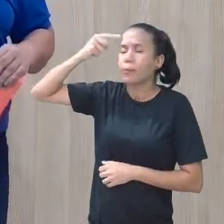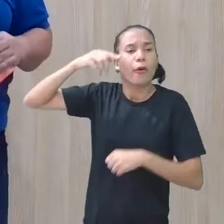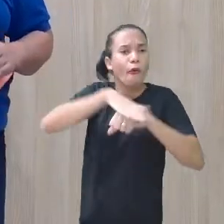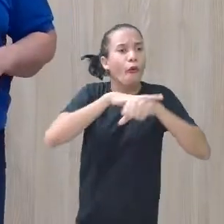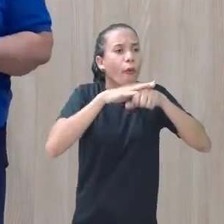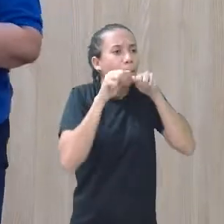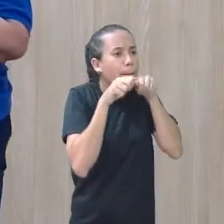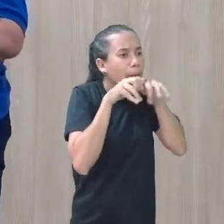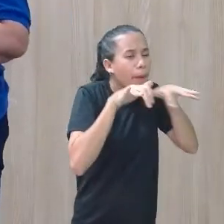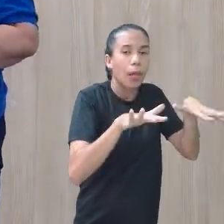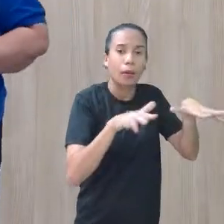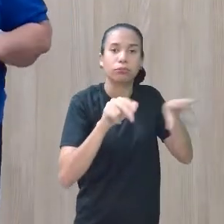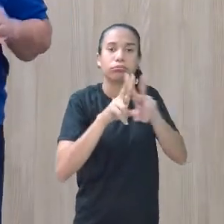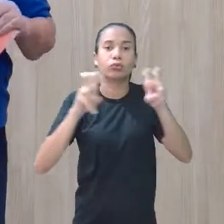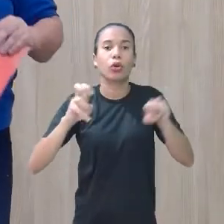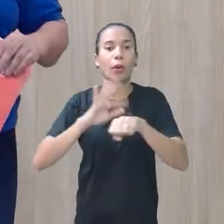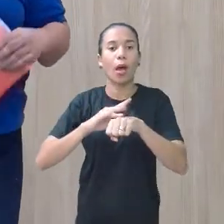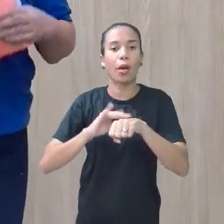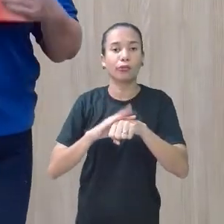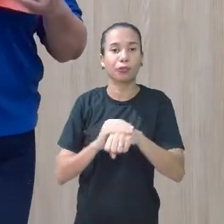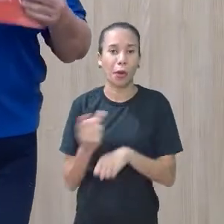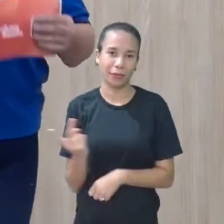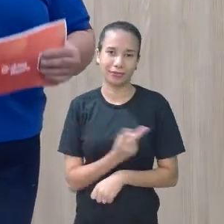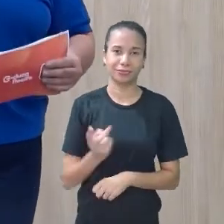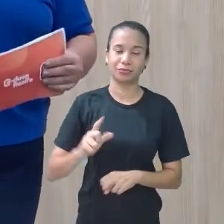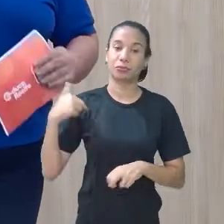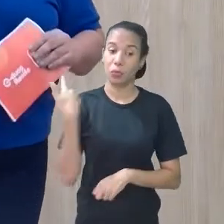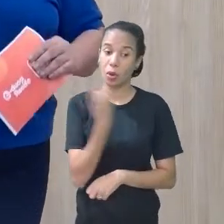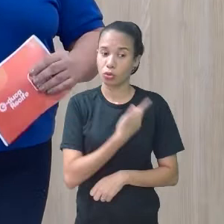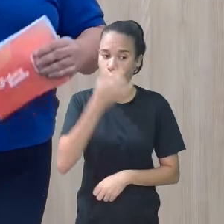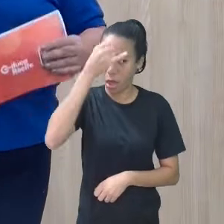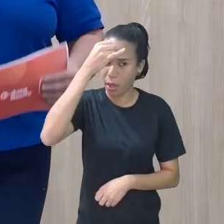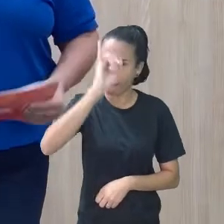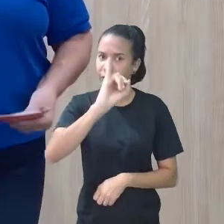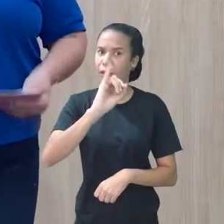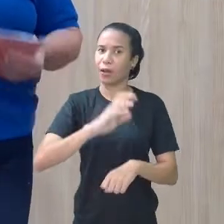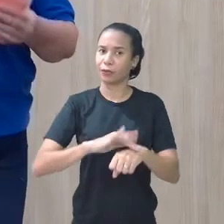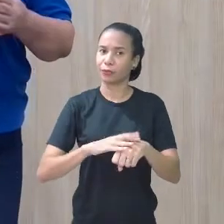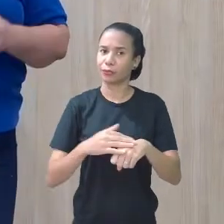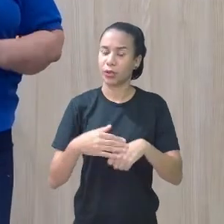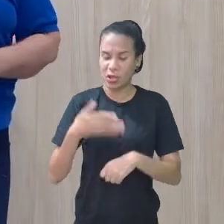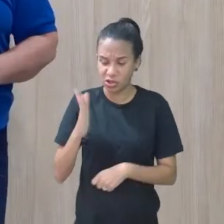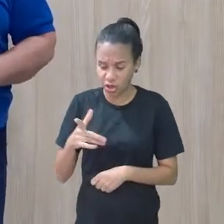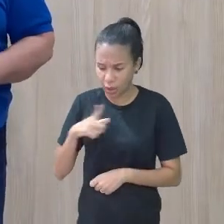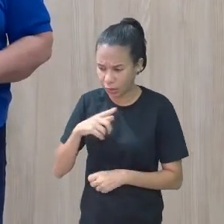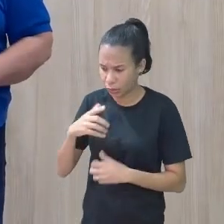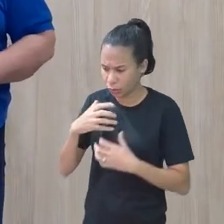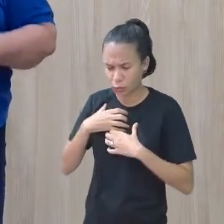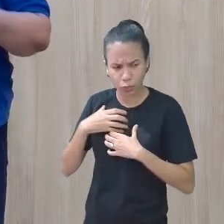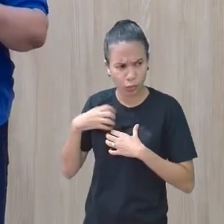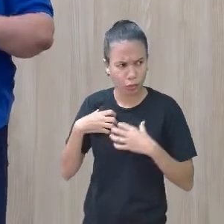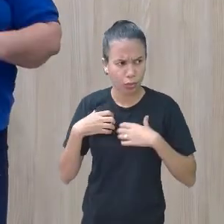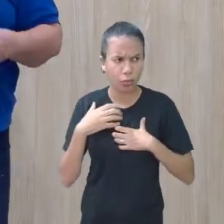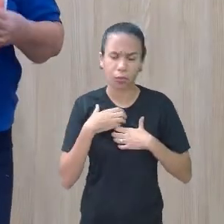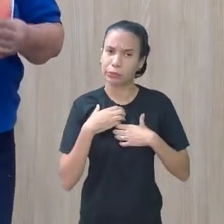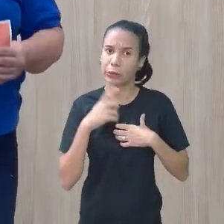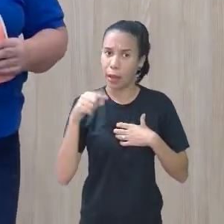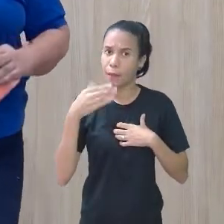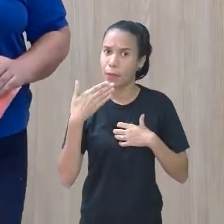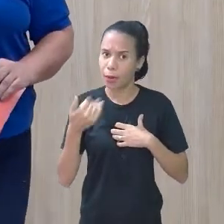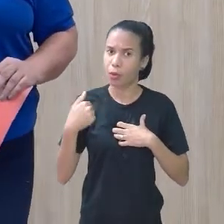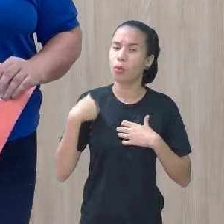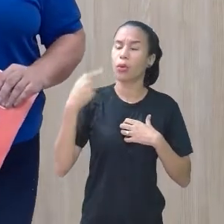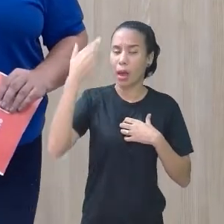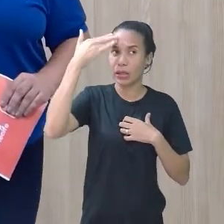essas doenças, a esses males. Uma forma da gente se prevenir, ou se por acaso já apresenta algum sintoma, a gente